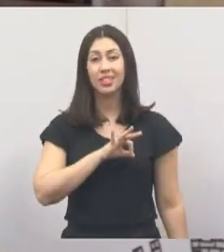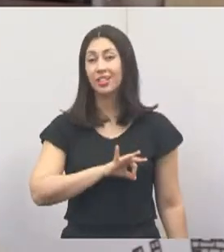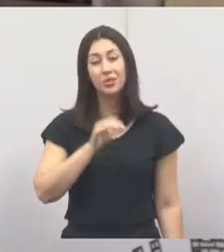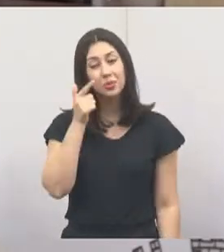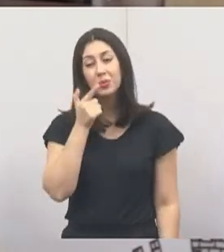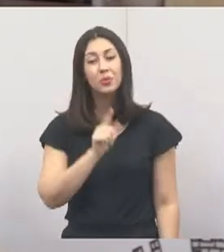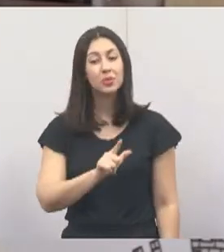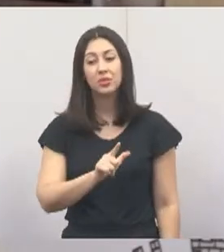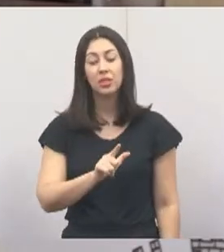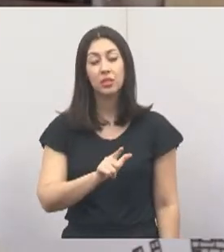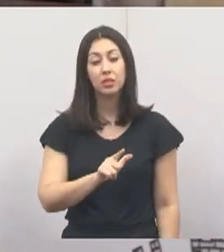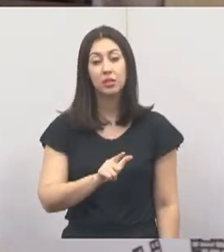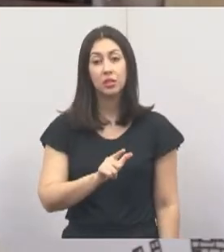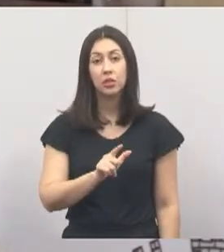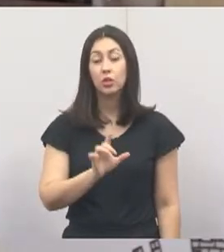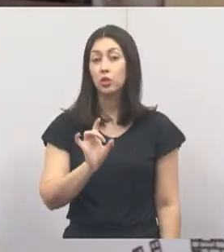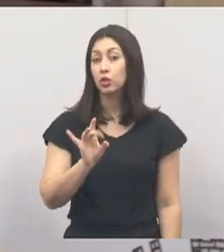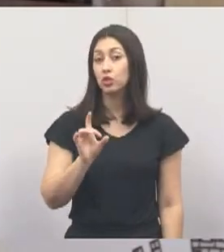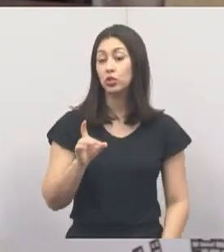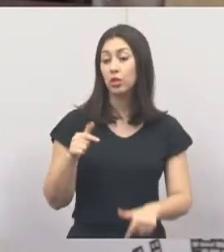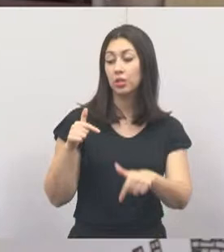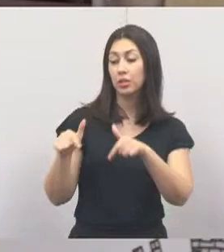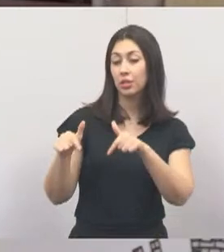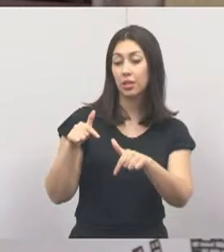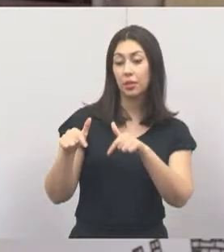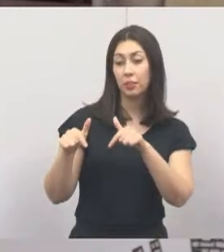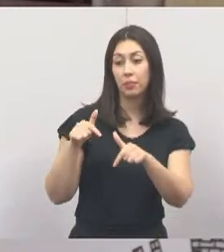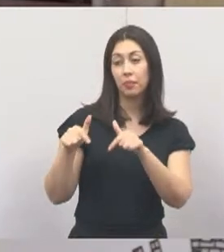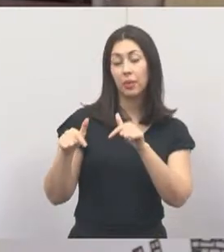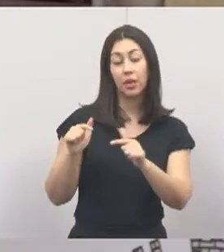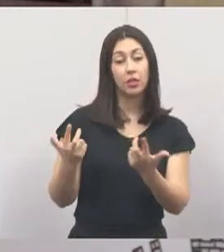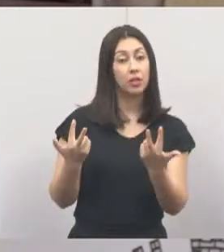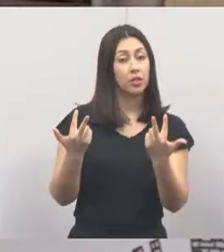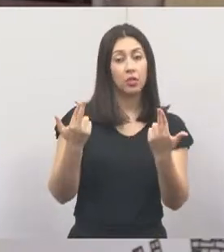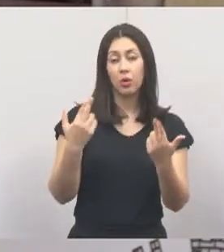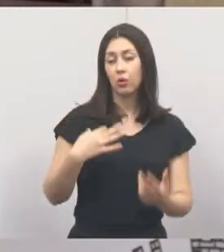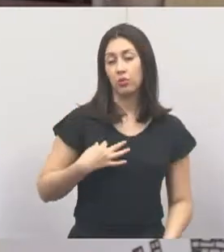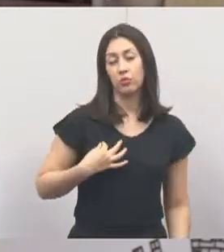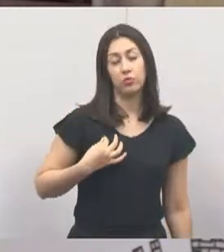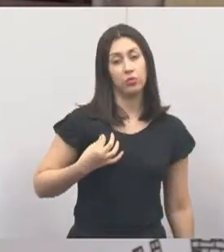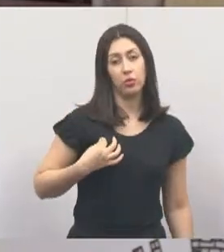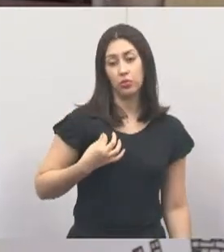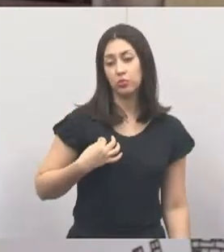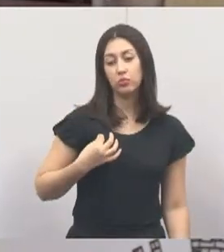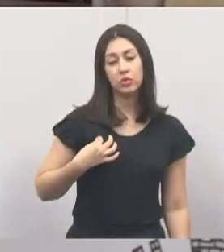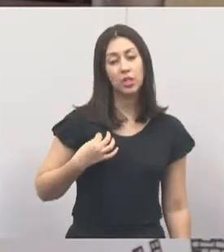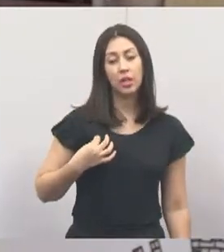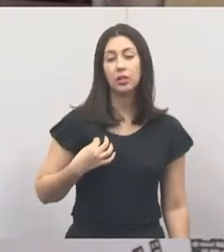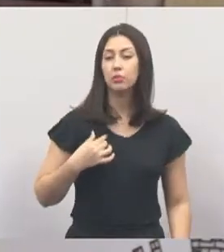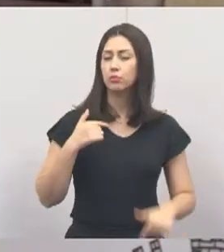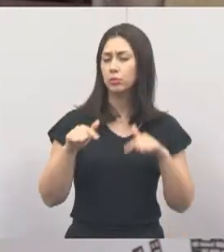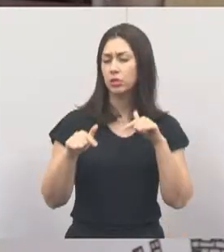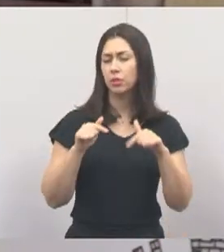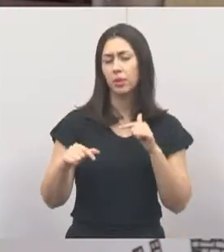por GDA, sendo o seu trabalho considerado prestação de relevante serviço